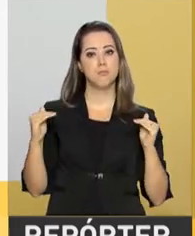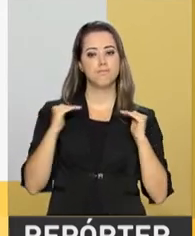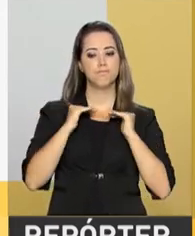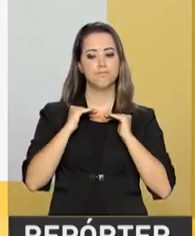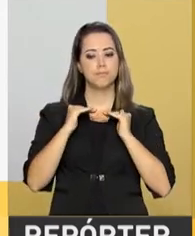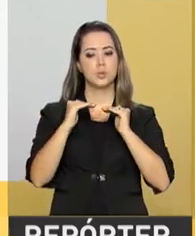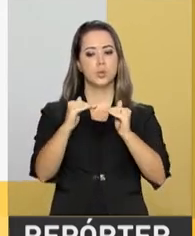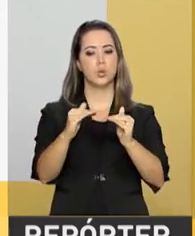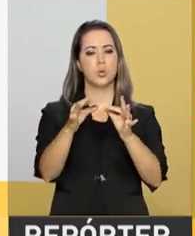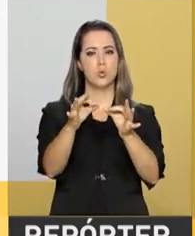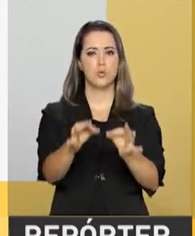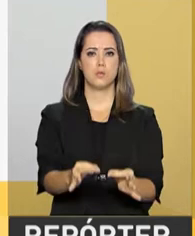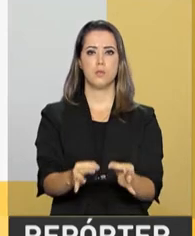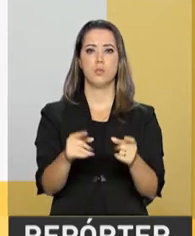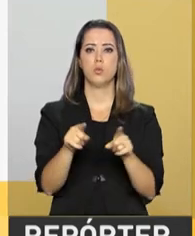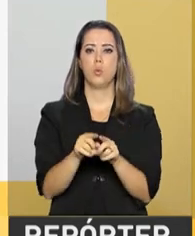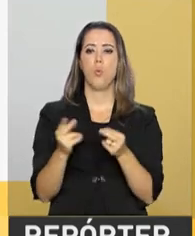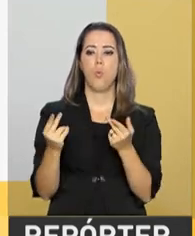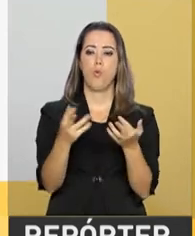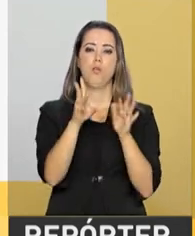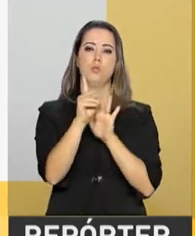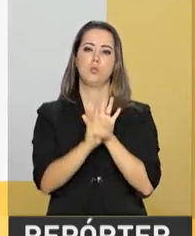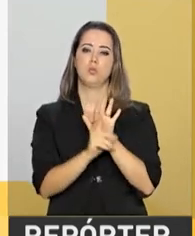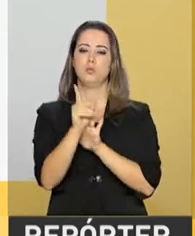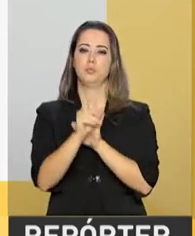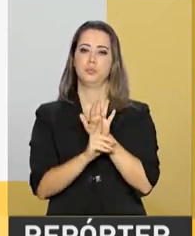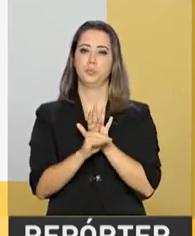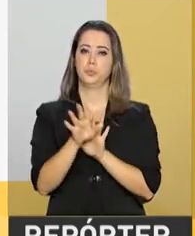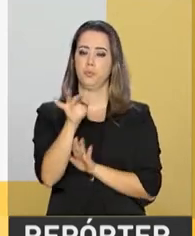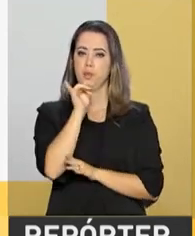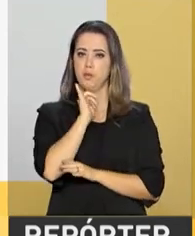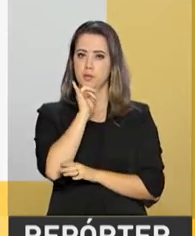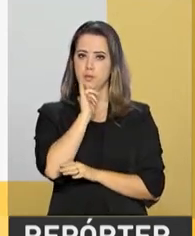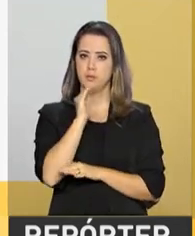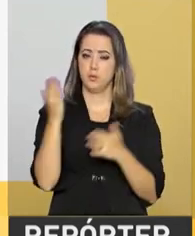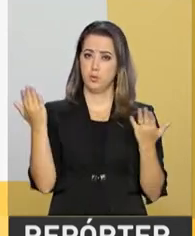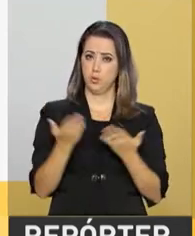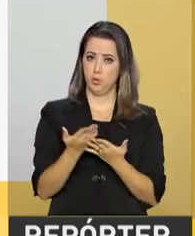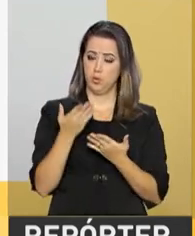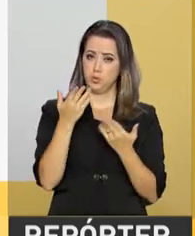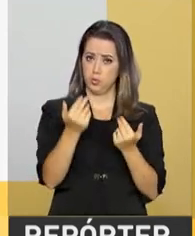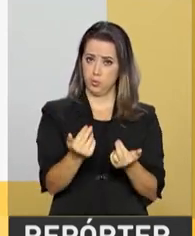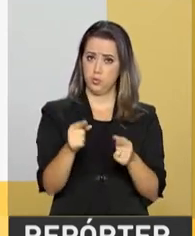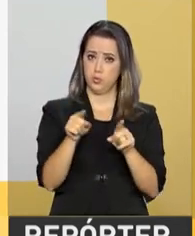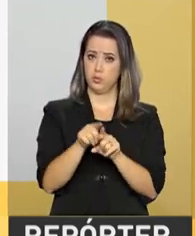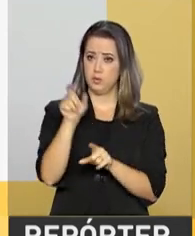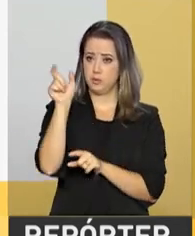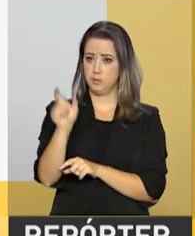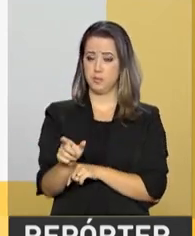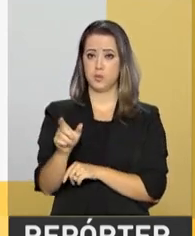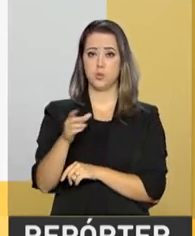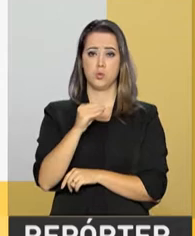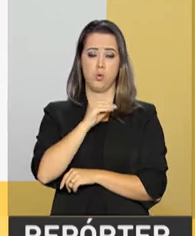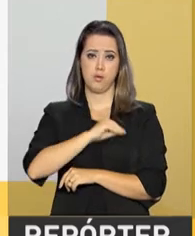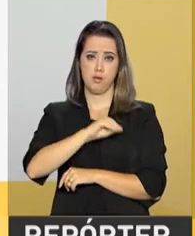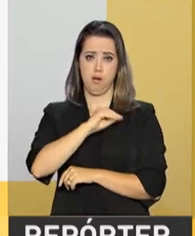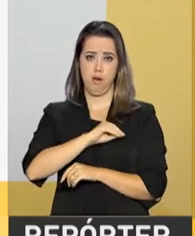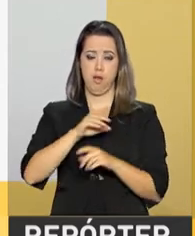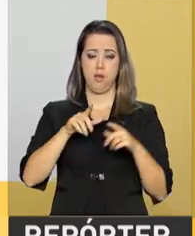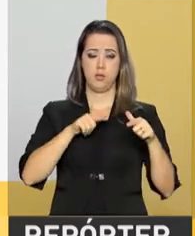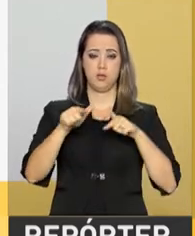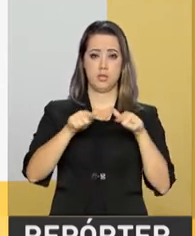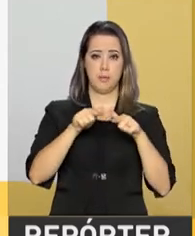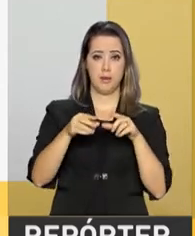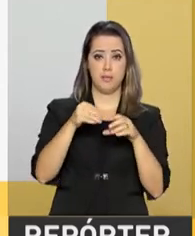se aposentou com os mesmos direitos vou te dar um exemplo da forma que está os servidores públicos que ganham mais cerca de vinte trinta